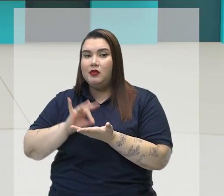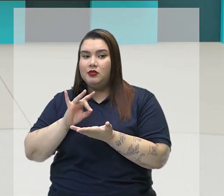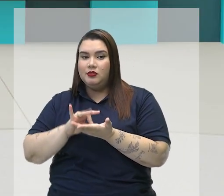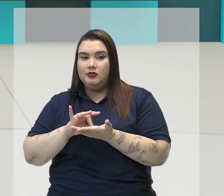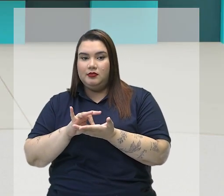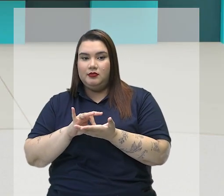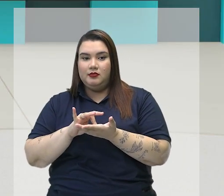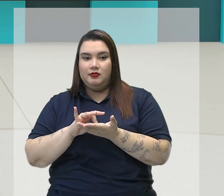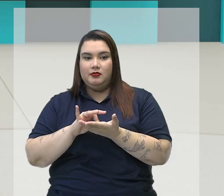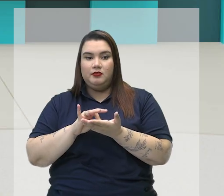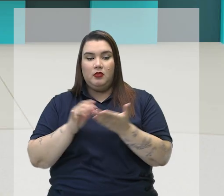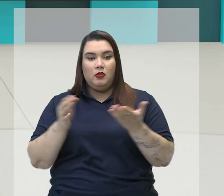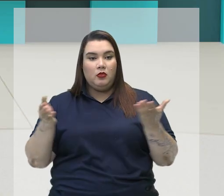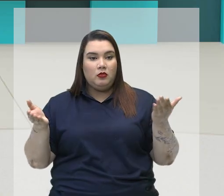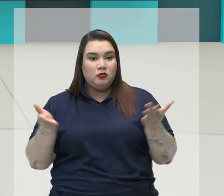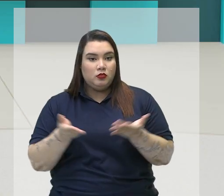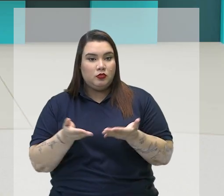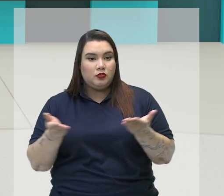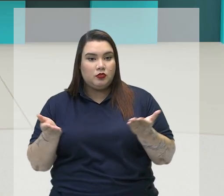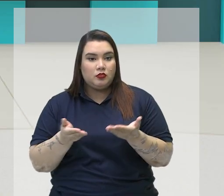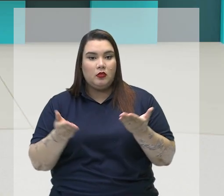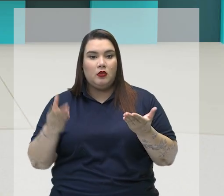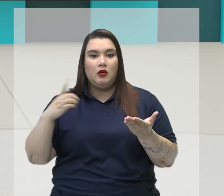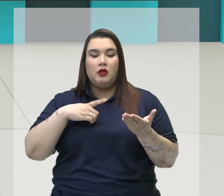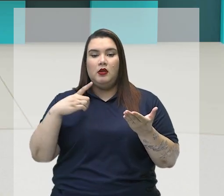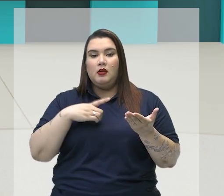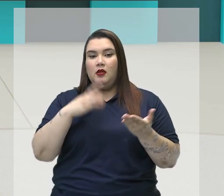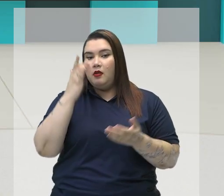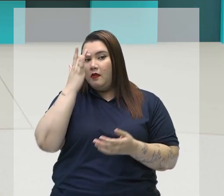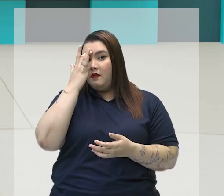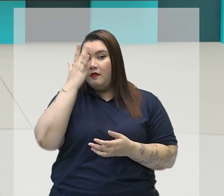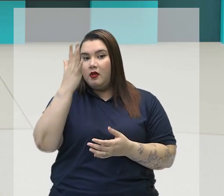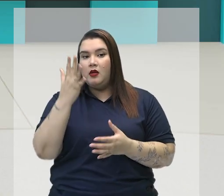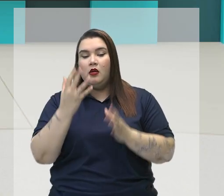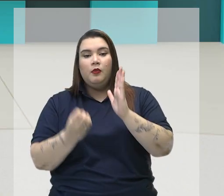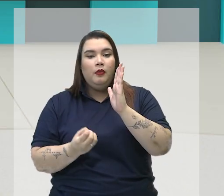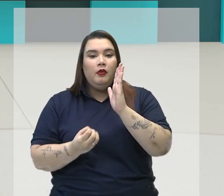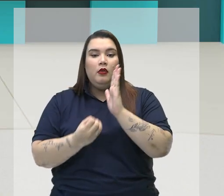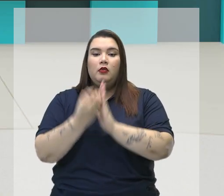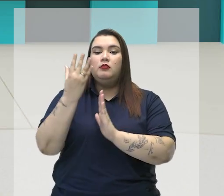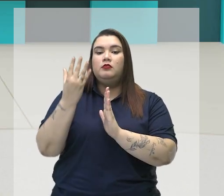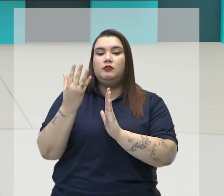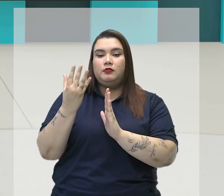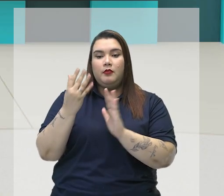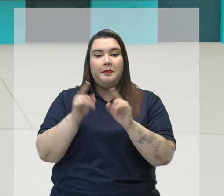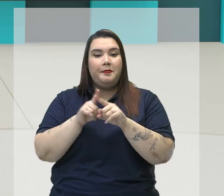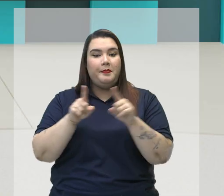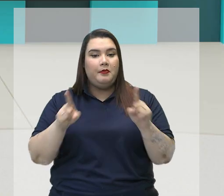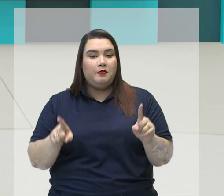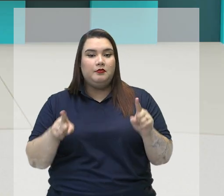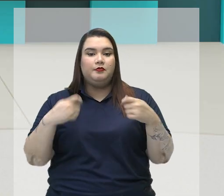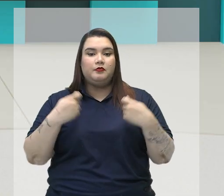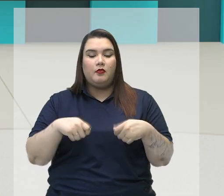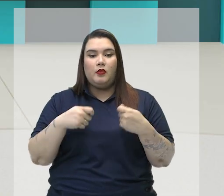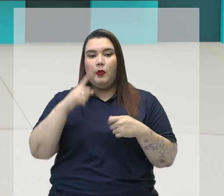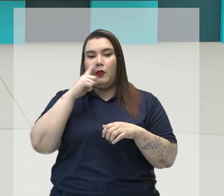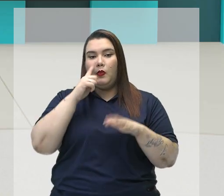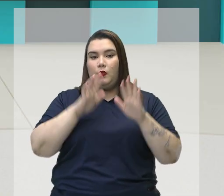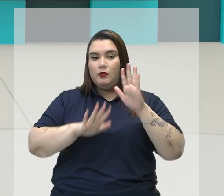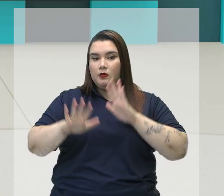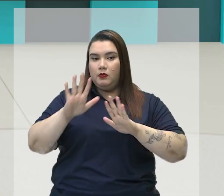Ora, hoje temos uma facilidade para criar, mas também temos que ter